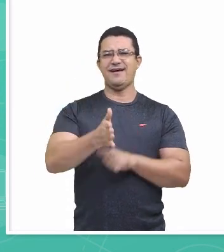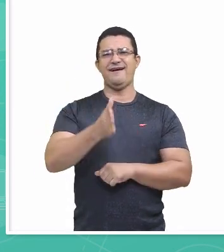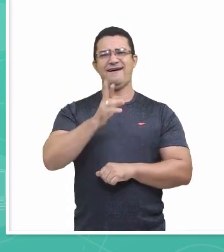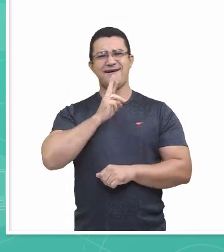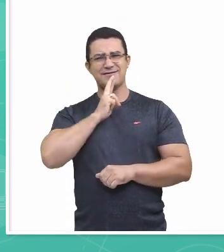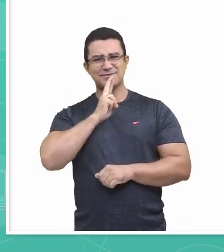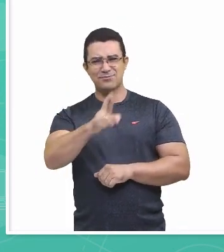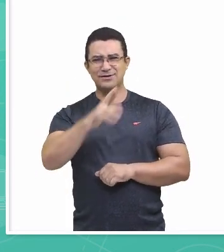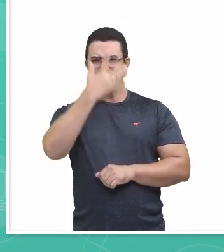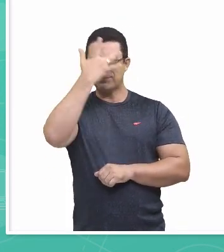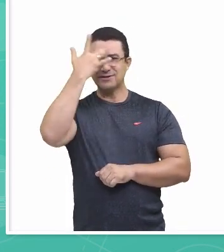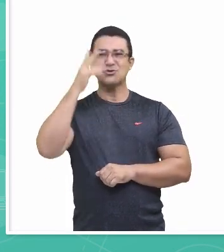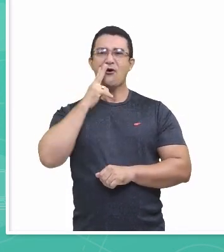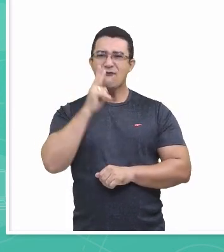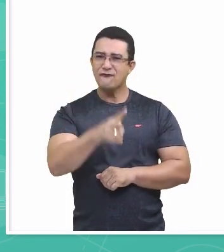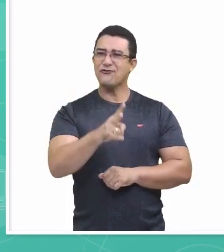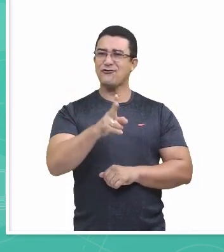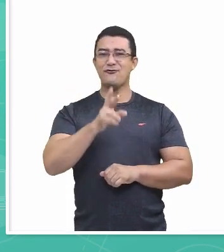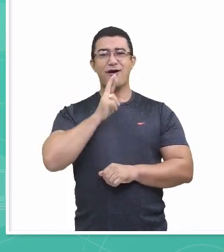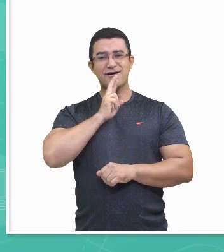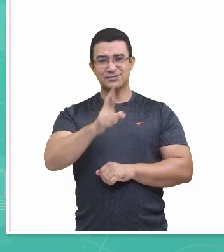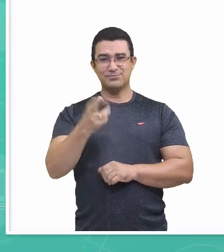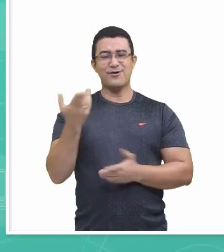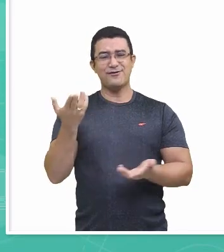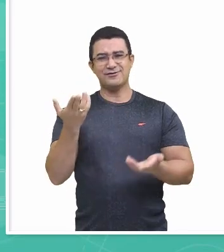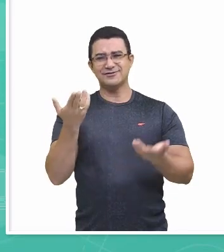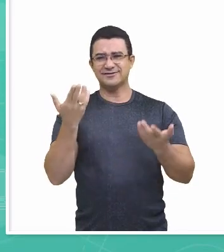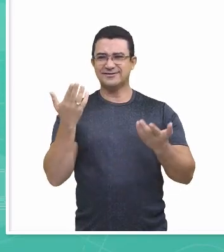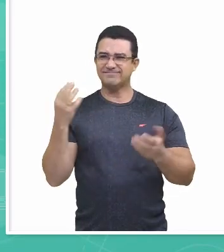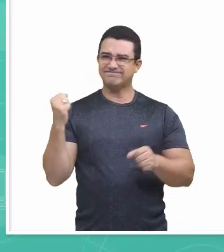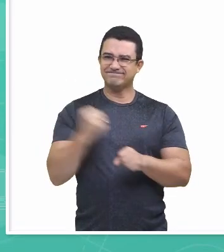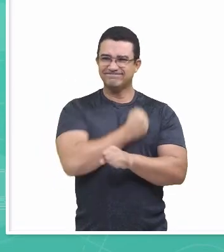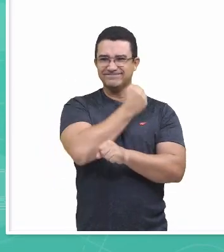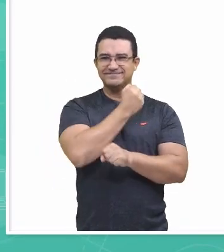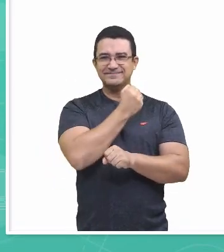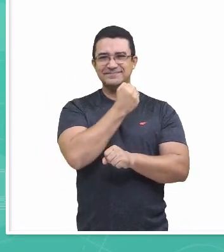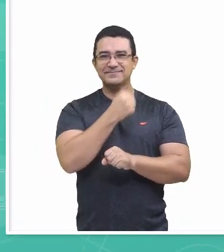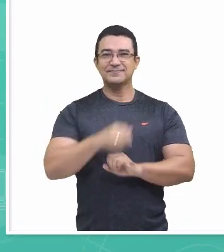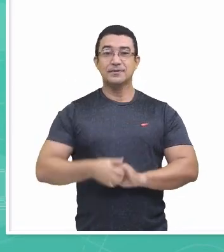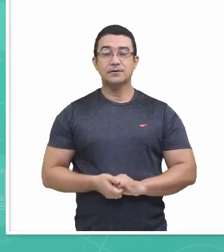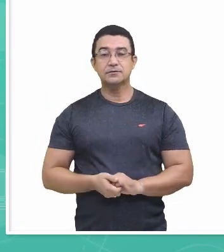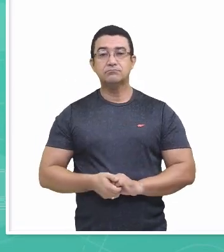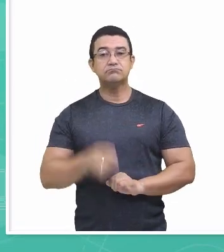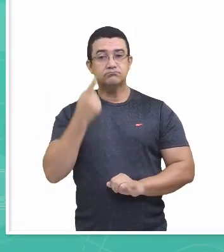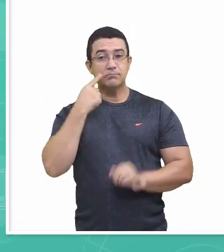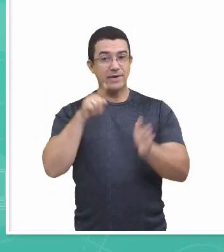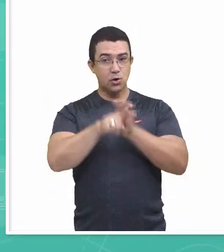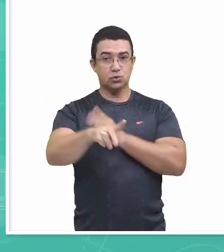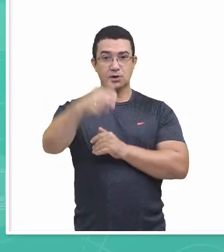pessoal ia chutar. Eu vi que muita gente já estava chutando. Vamos lá, primeira resposta, questão.